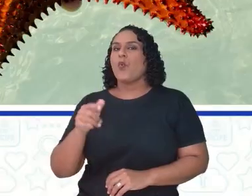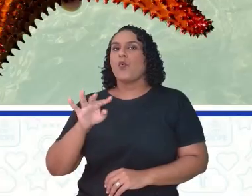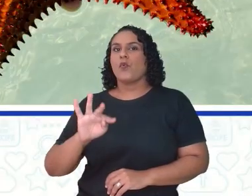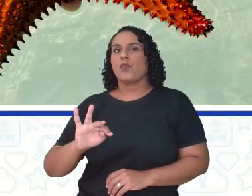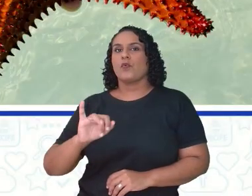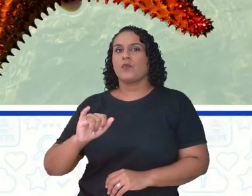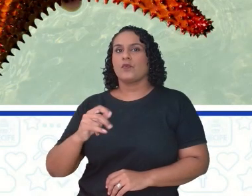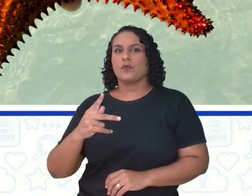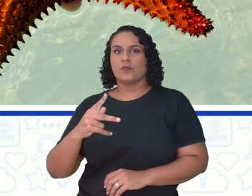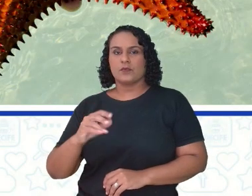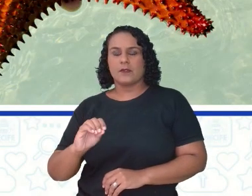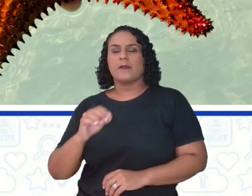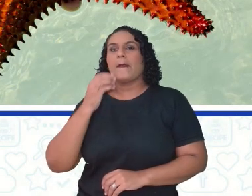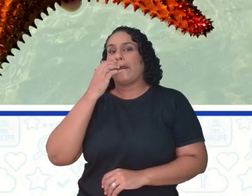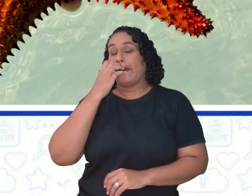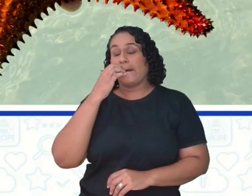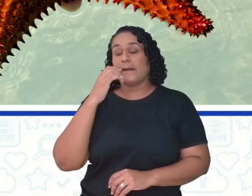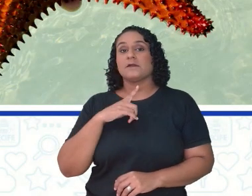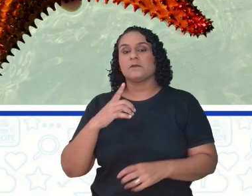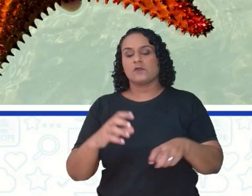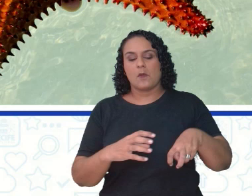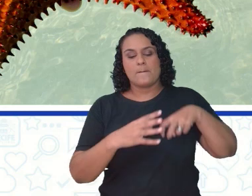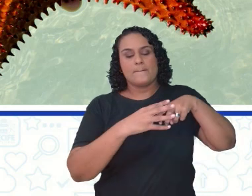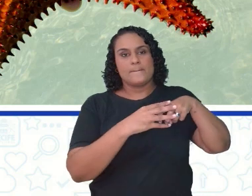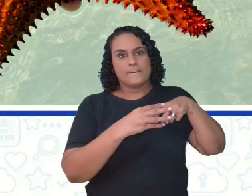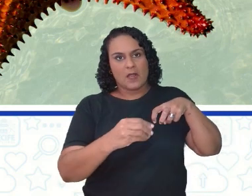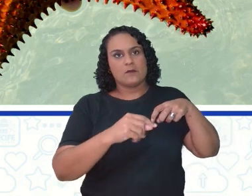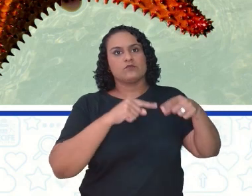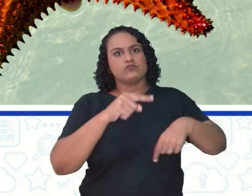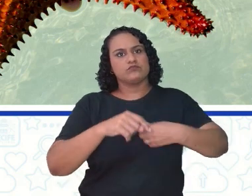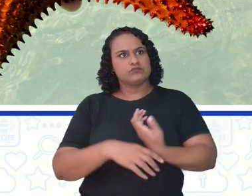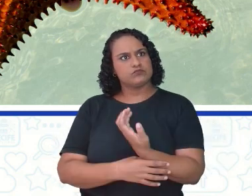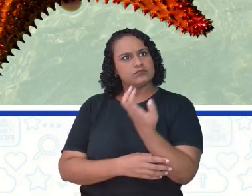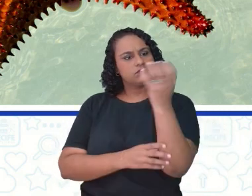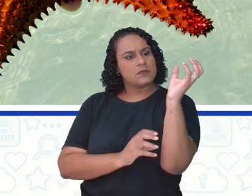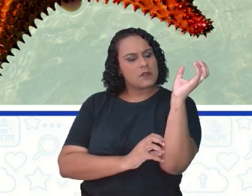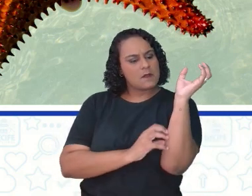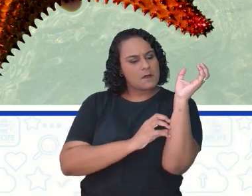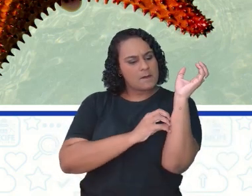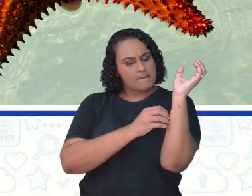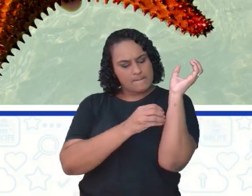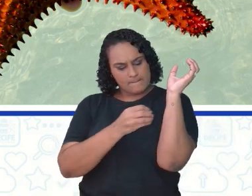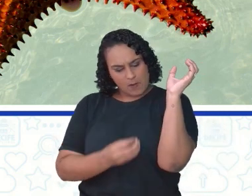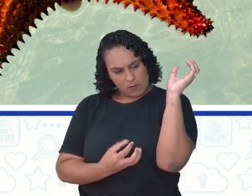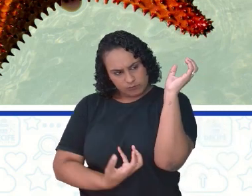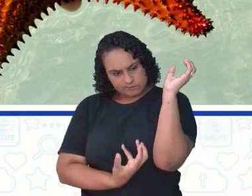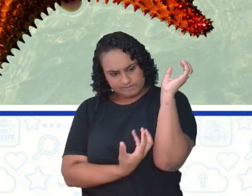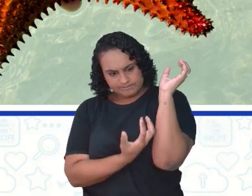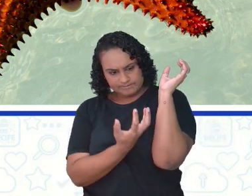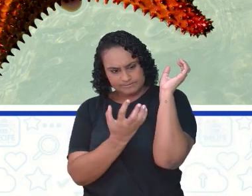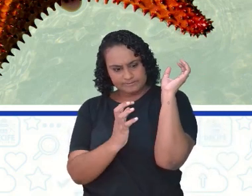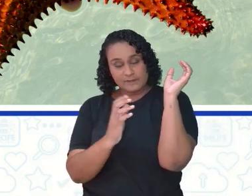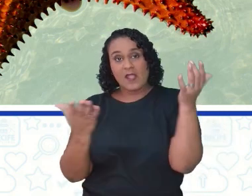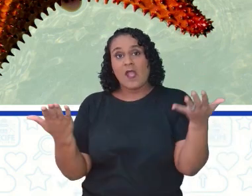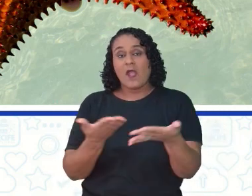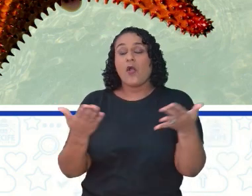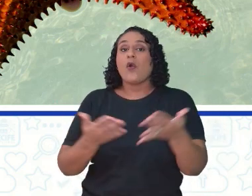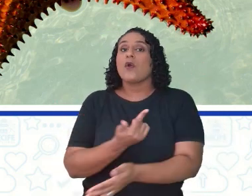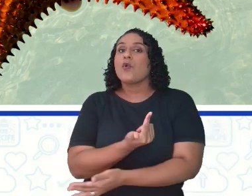a reprodução assexuada por brotamento e nós vamos ver a reprodução assexuada